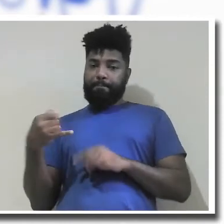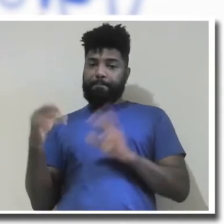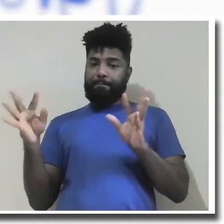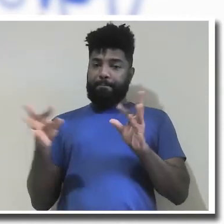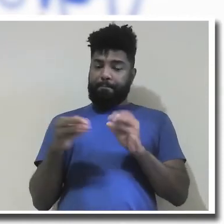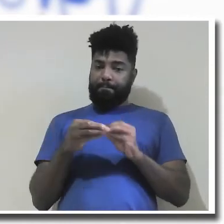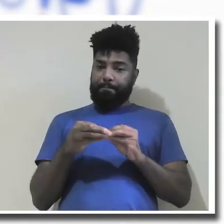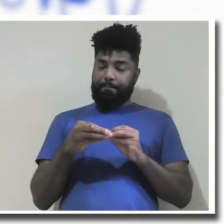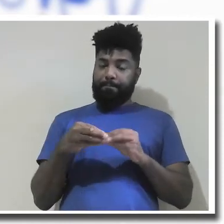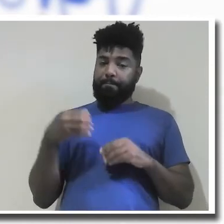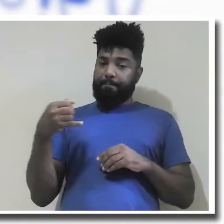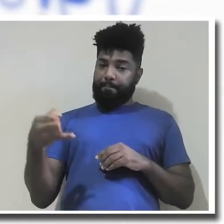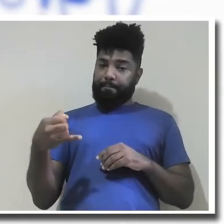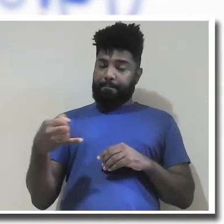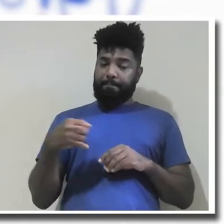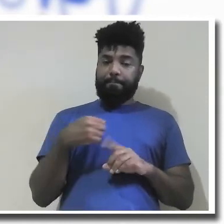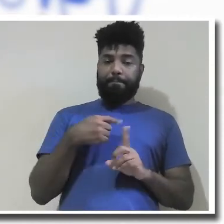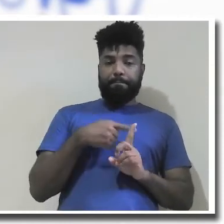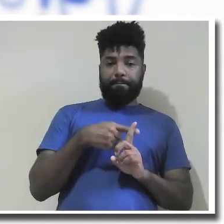menos. Então temos mais 20,